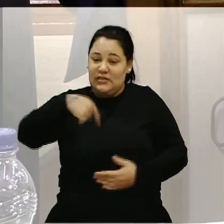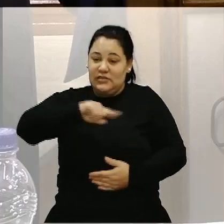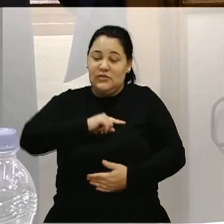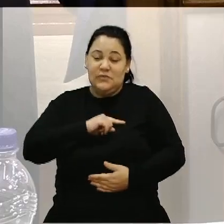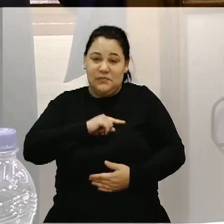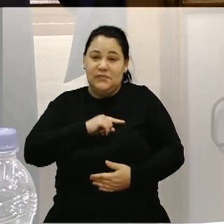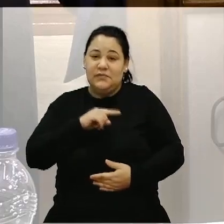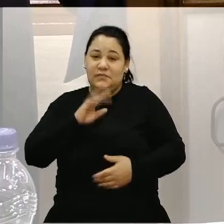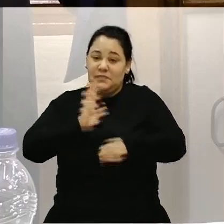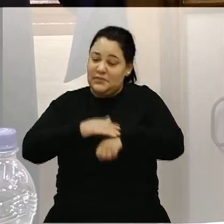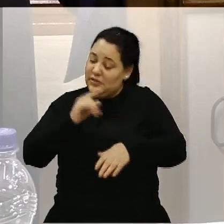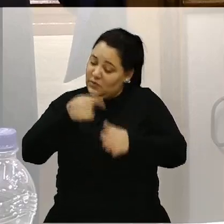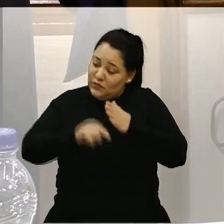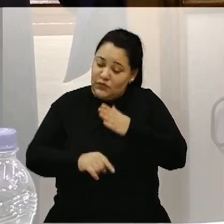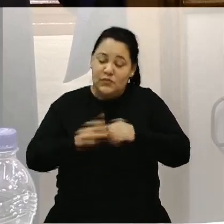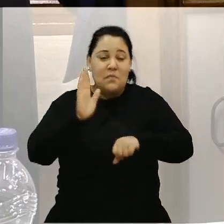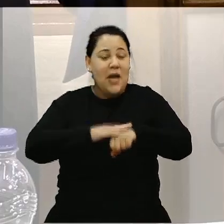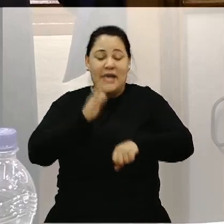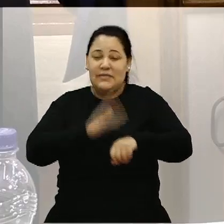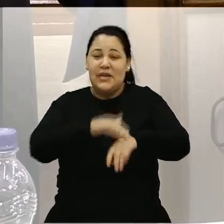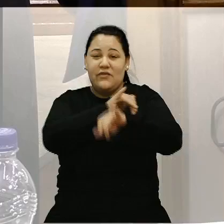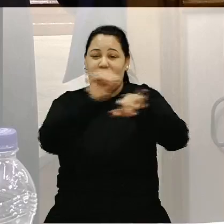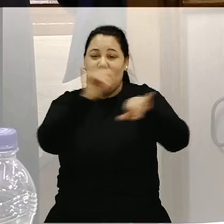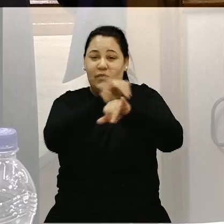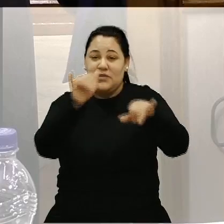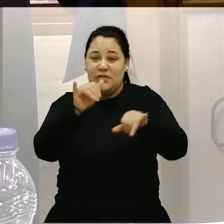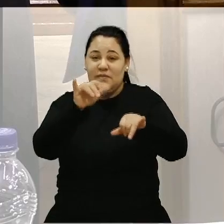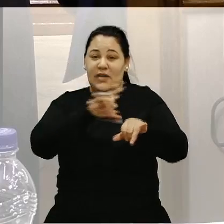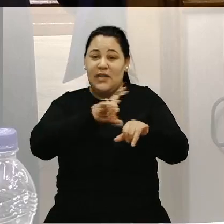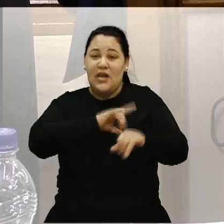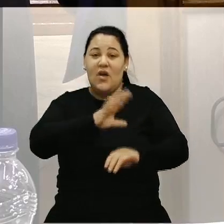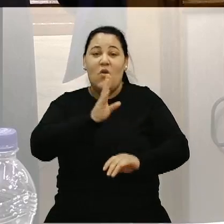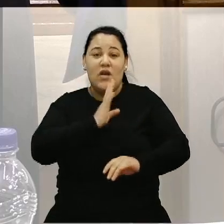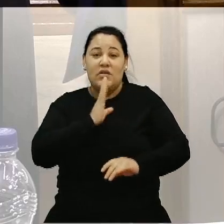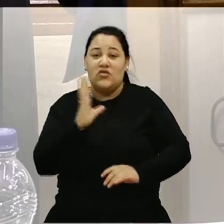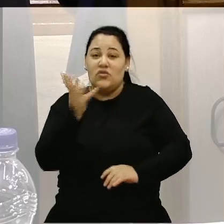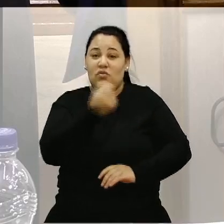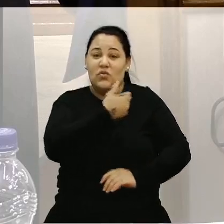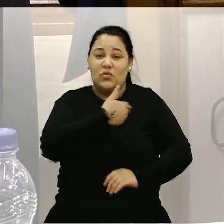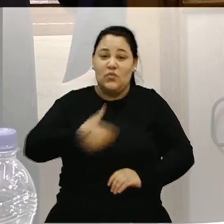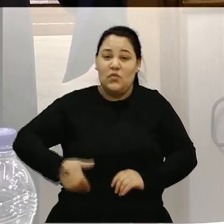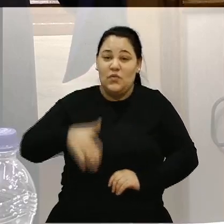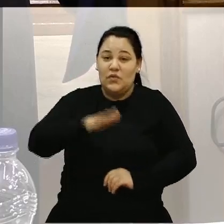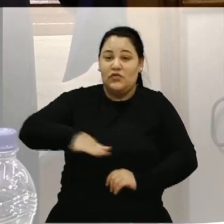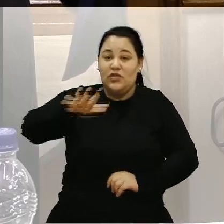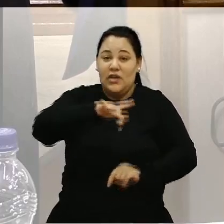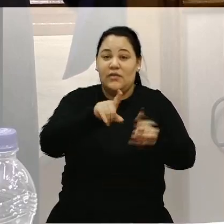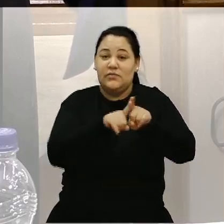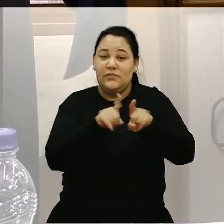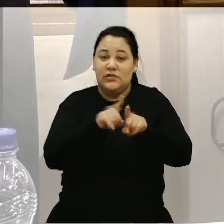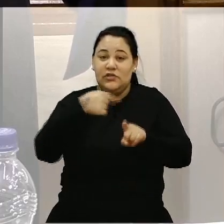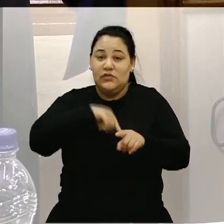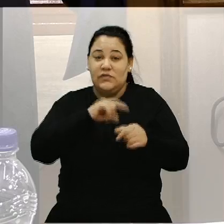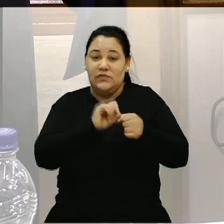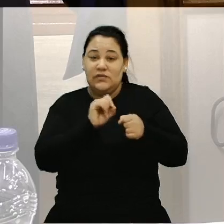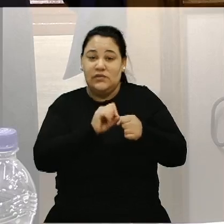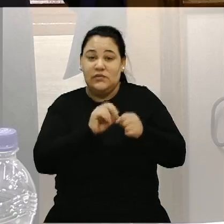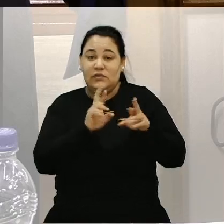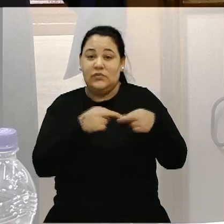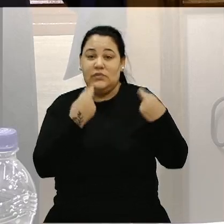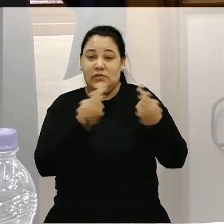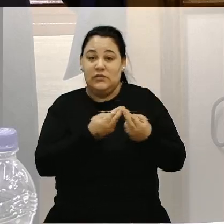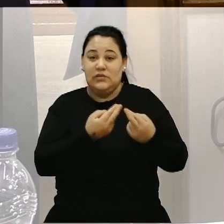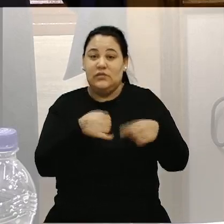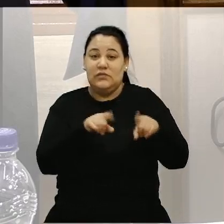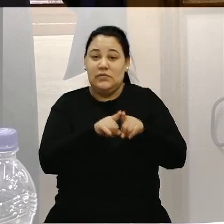breve aprofundando mais informações para trazer a conhecimento de todo o público em geral, né? Nós fizemos uma reunião também,